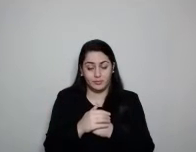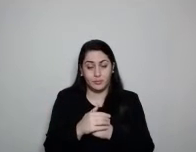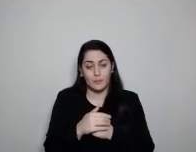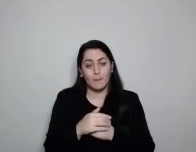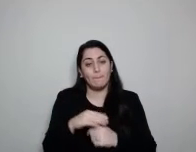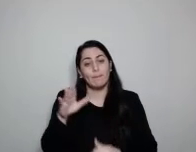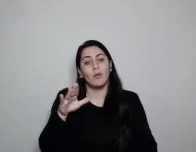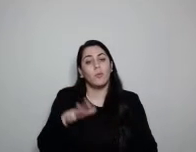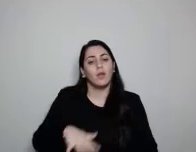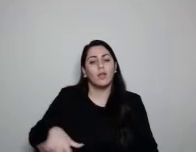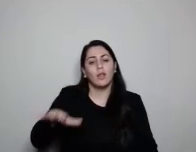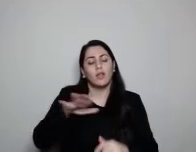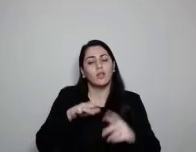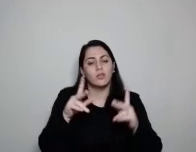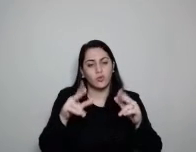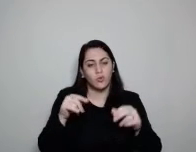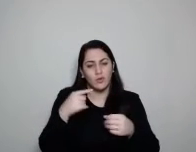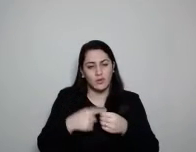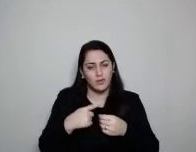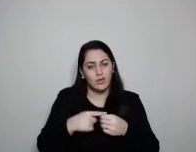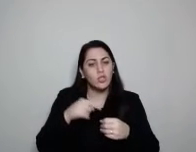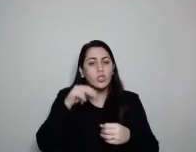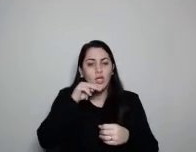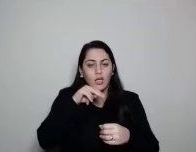como Natal, uma região